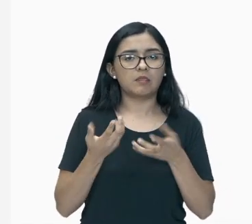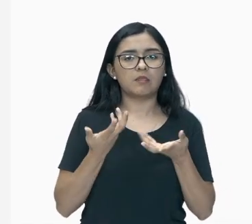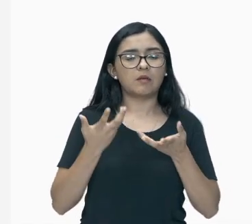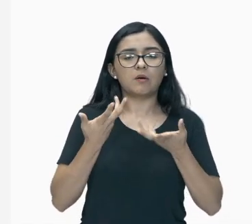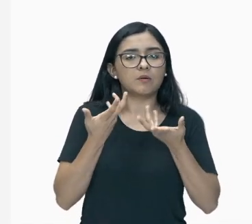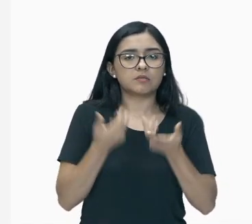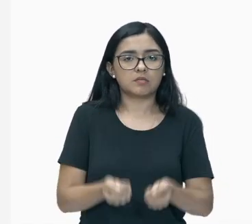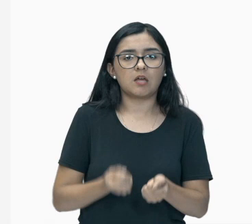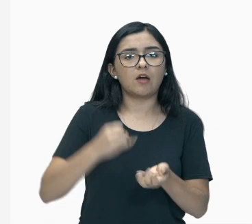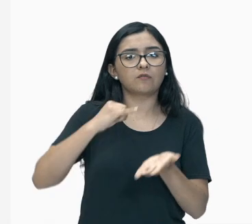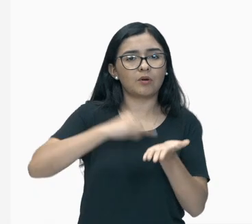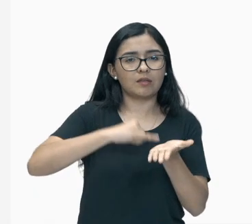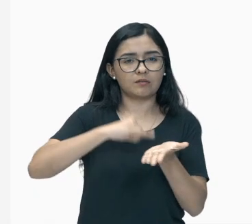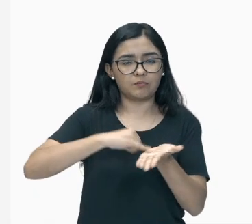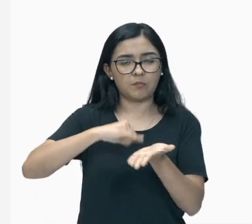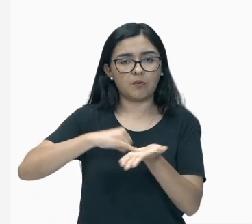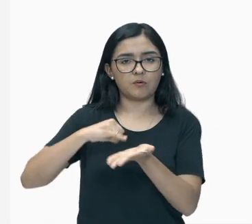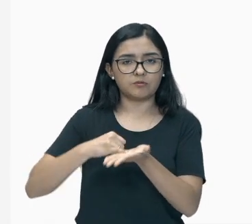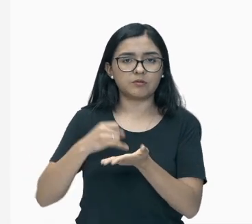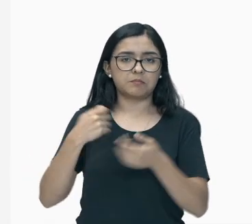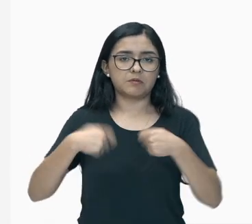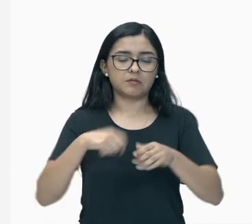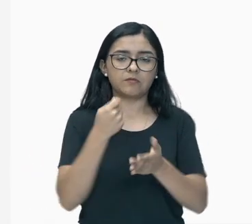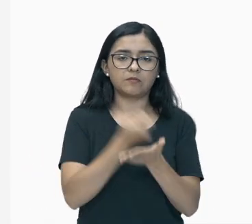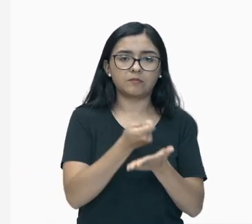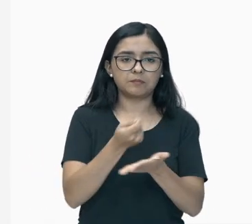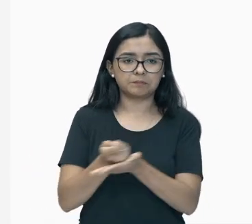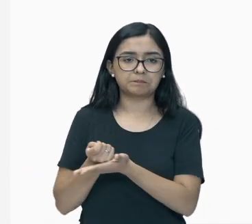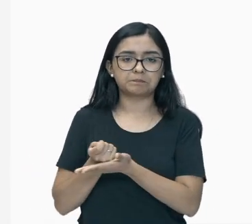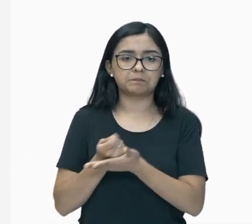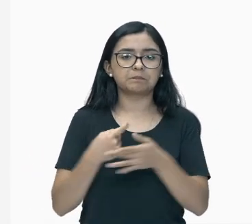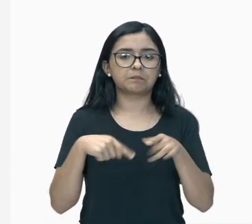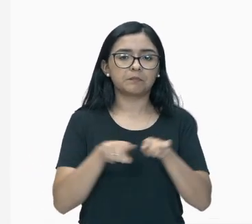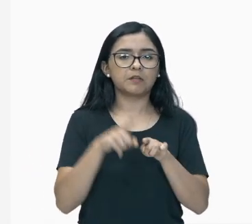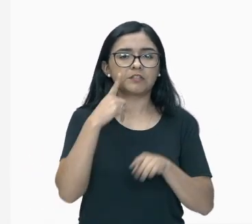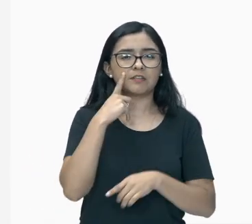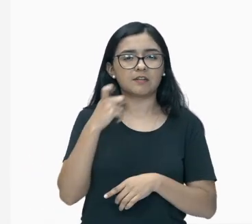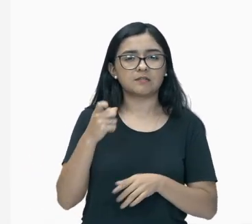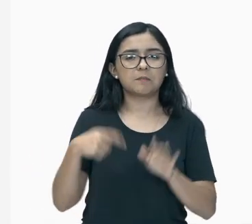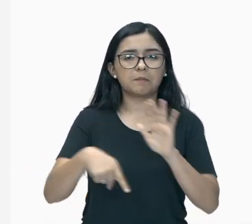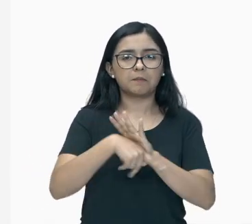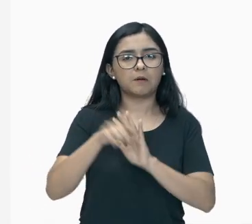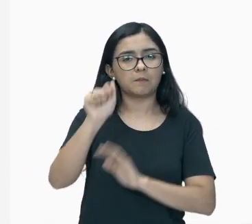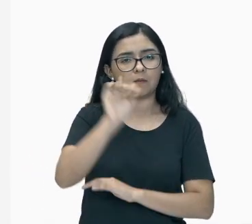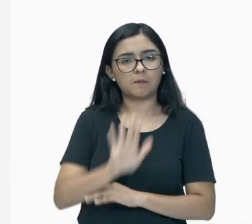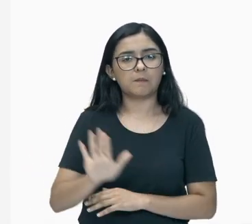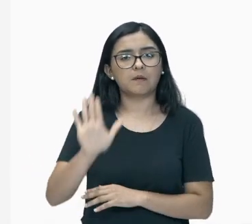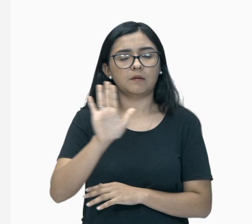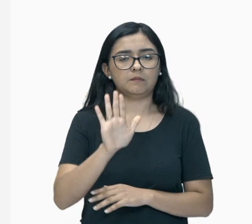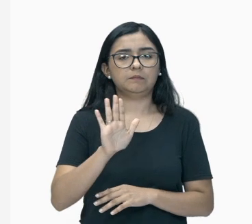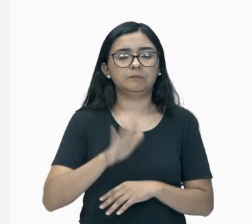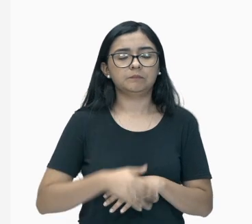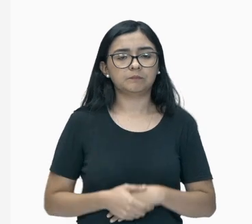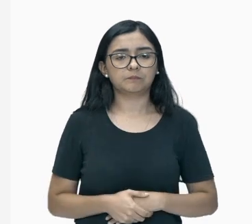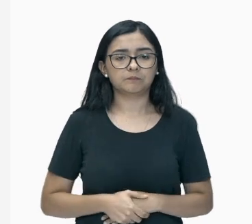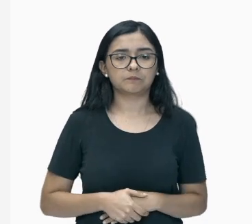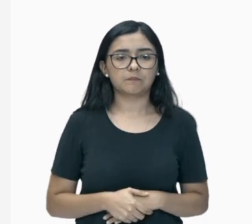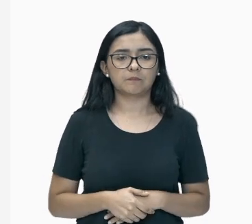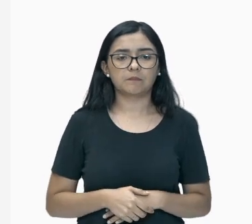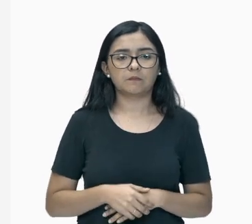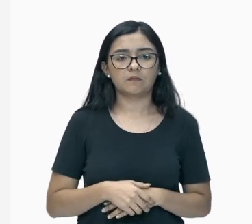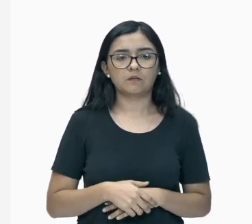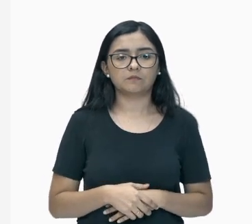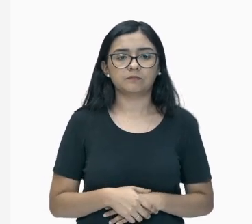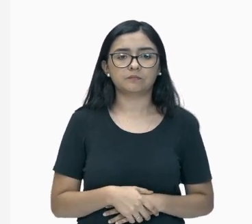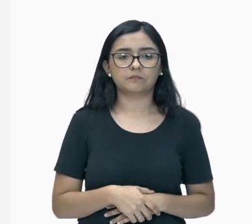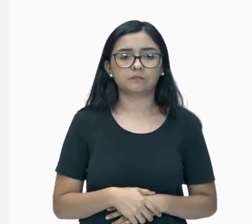assim como comerciantes que tinham interesses na América. Então, os interesses daí também eles estão em jogo, né? Mesmo sendo